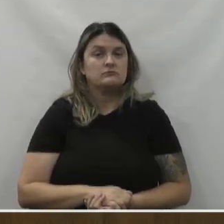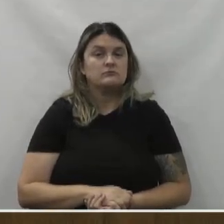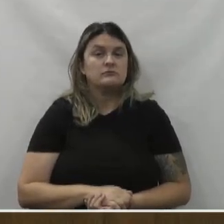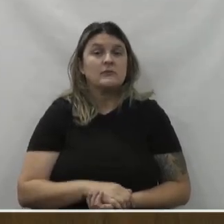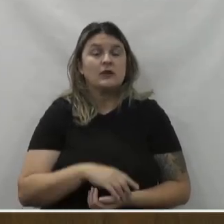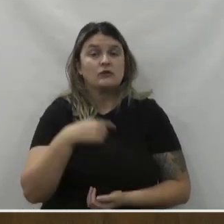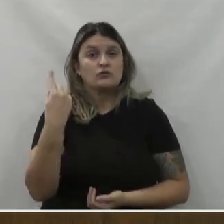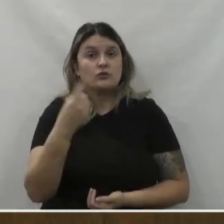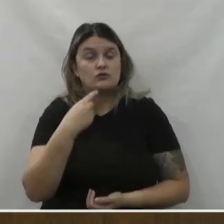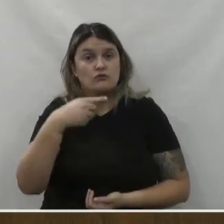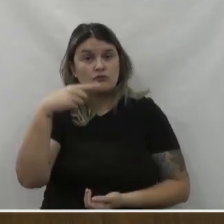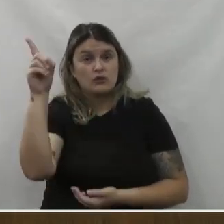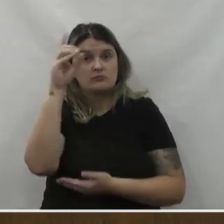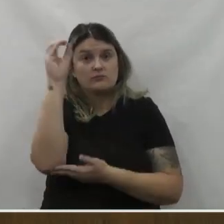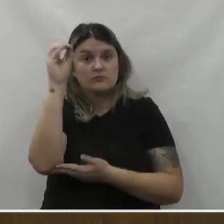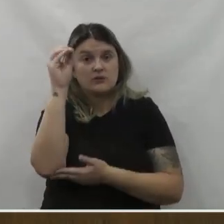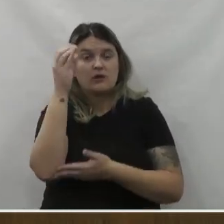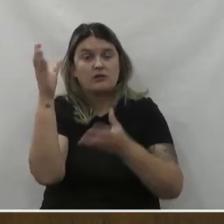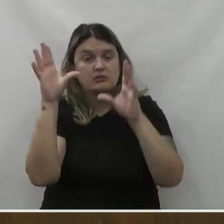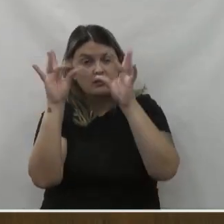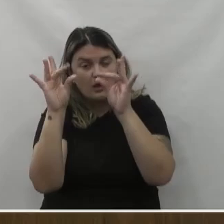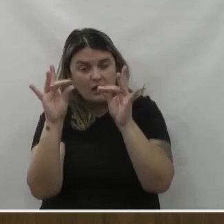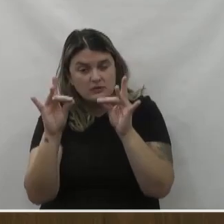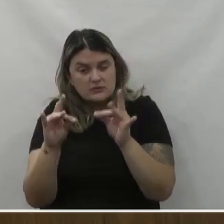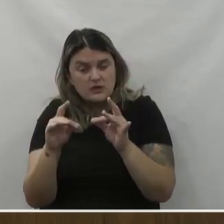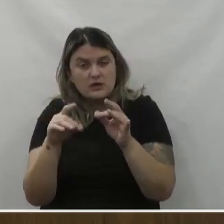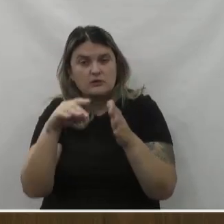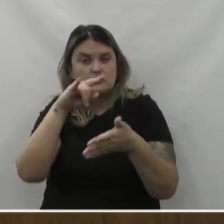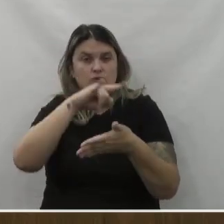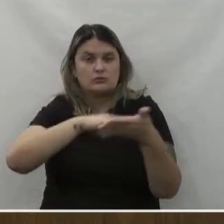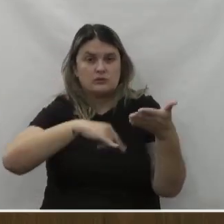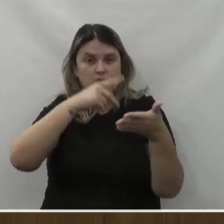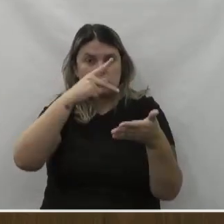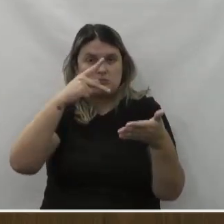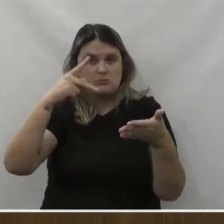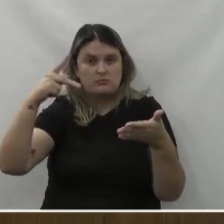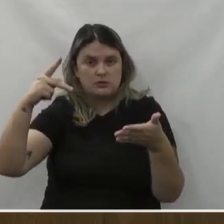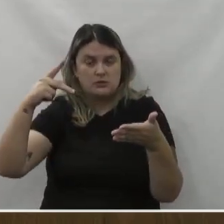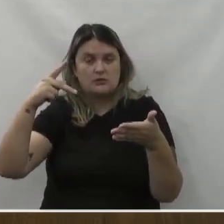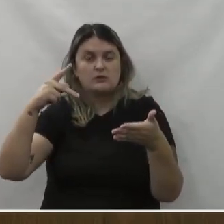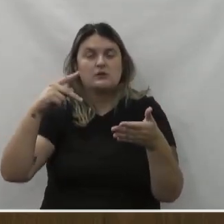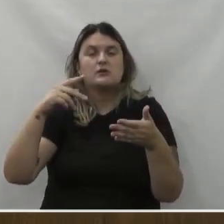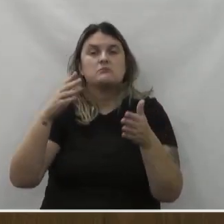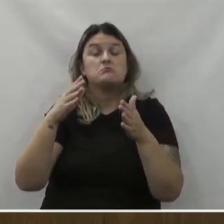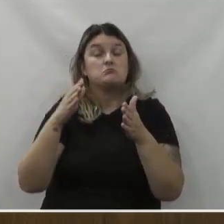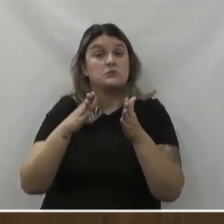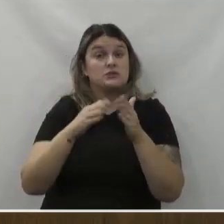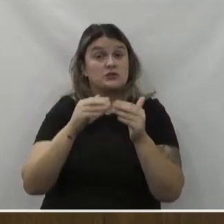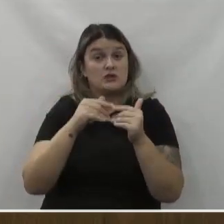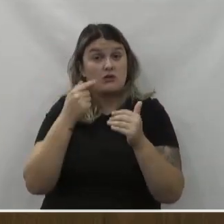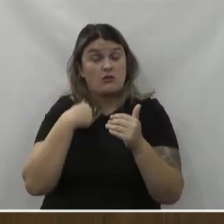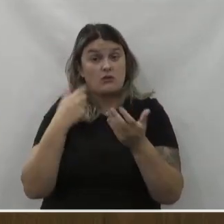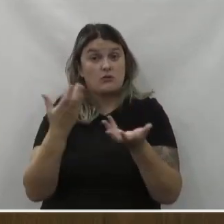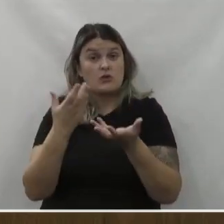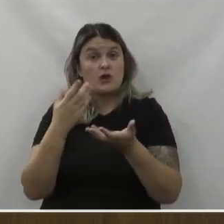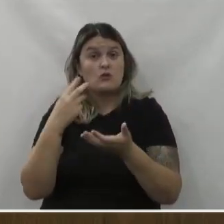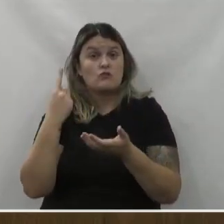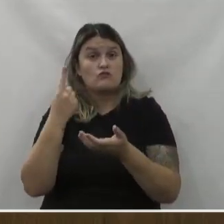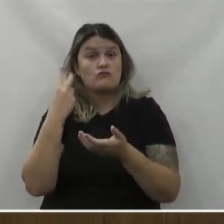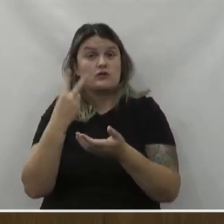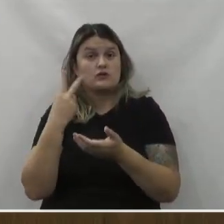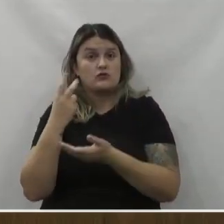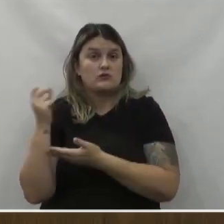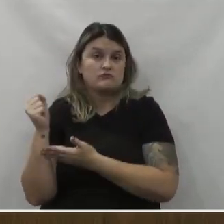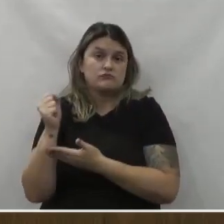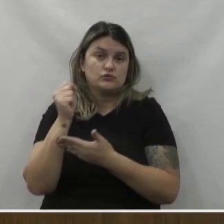essa PPP, e eu exigi, né, como presidente, que teria que ter um representante aqui da Câmara, né, como vereador lá presente. Então,